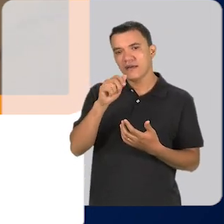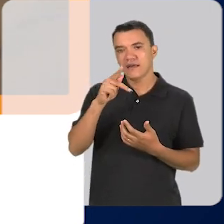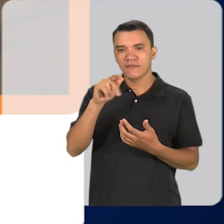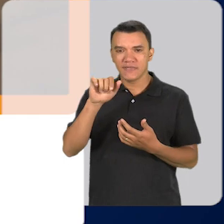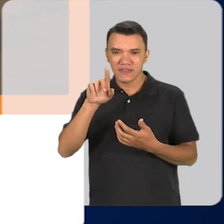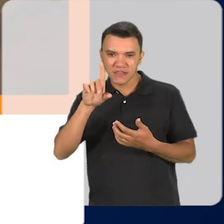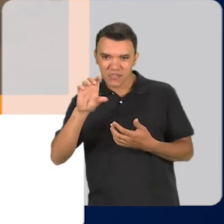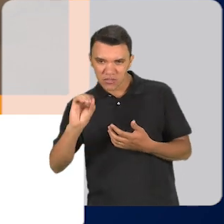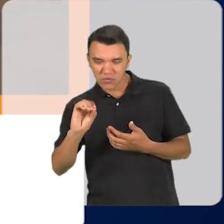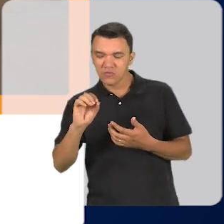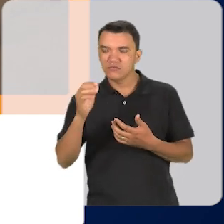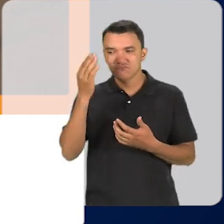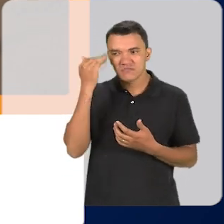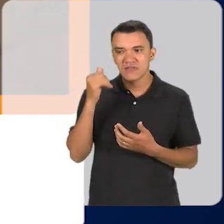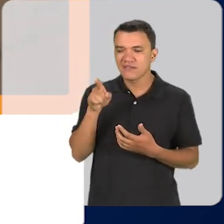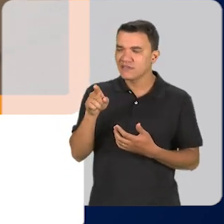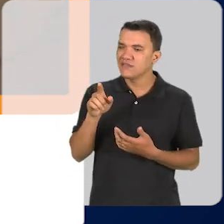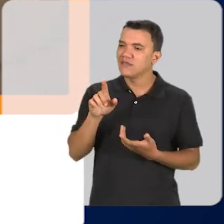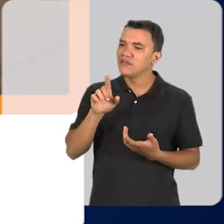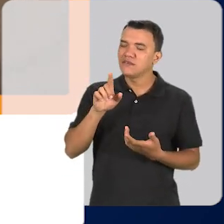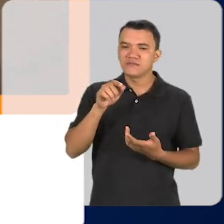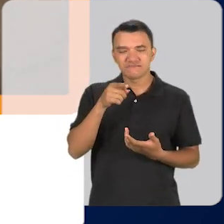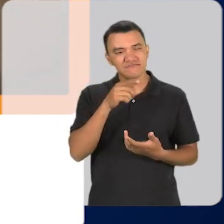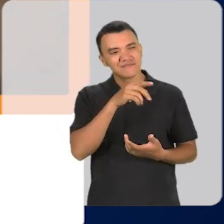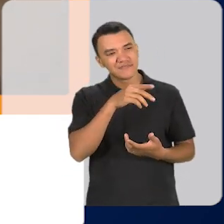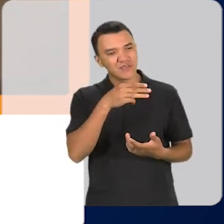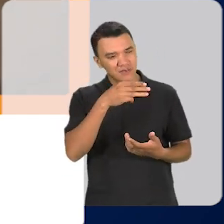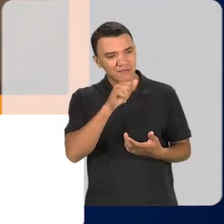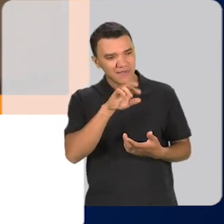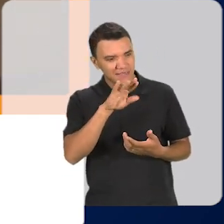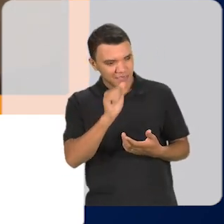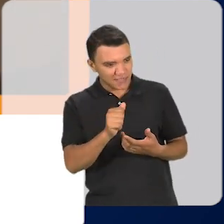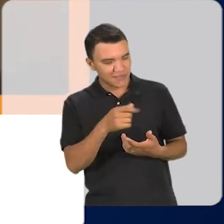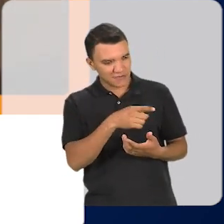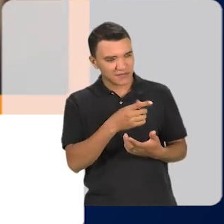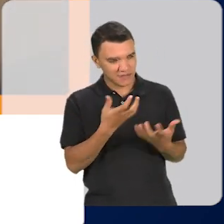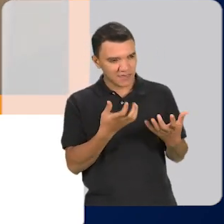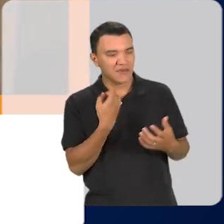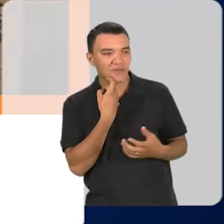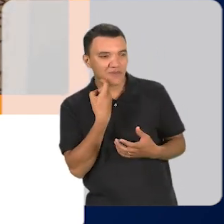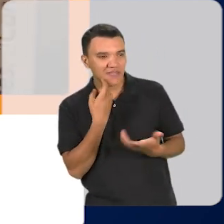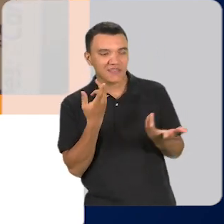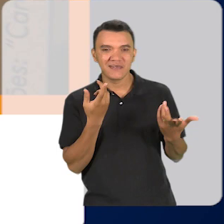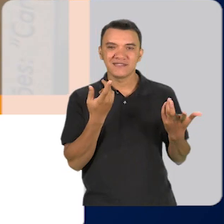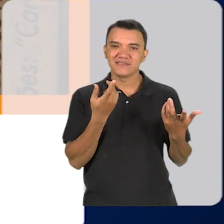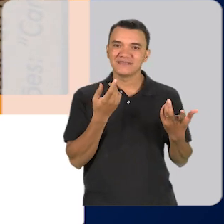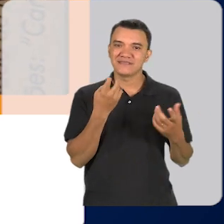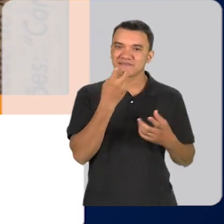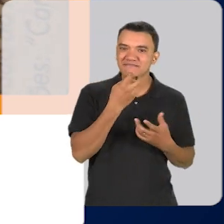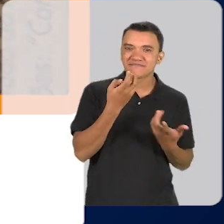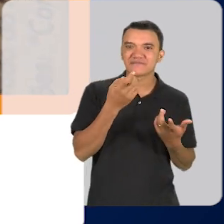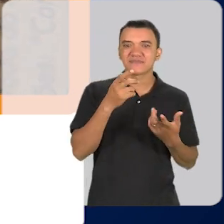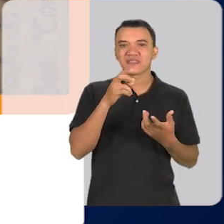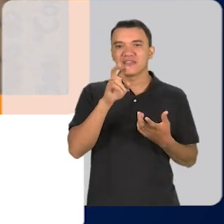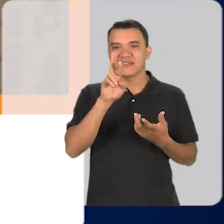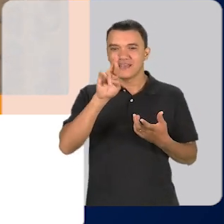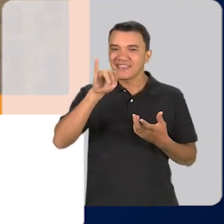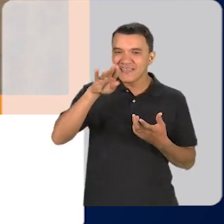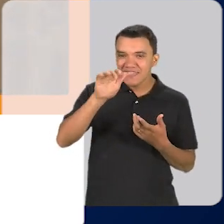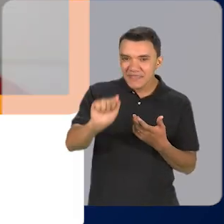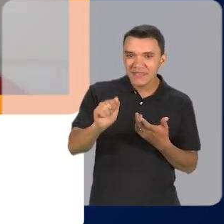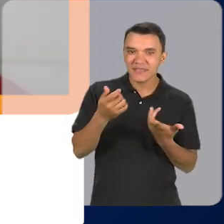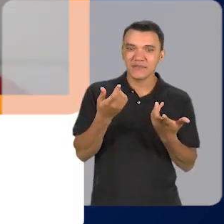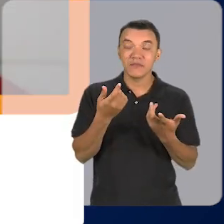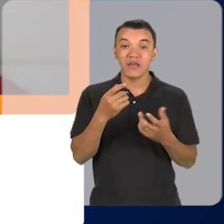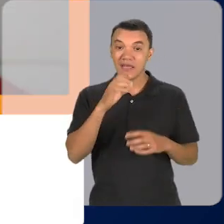Dona Maria vai querer o peixe hoje? E fazia rima, né? Laranja de Anajatuba, quem não comprar fica com